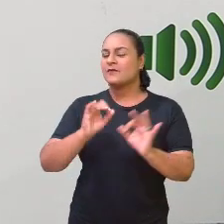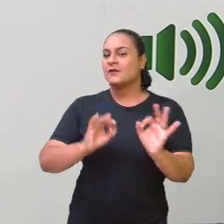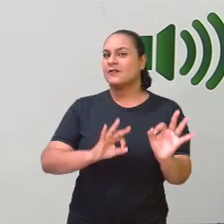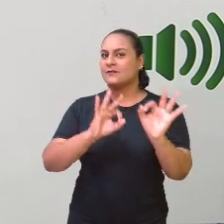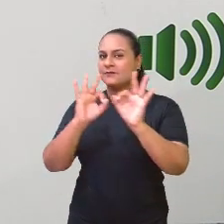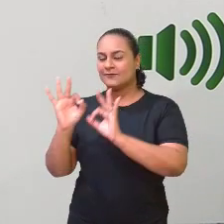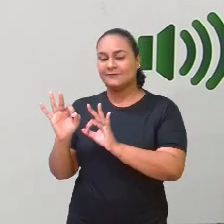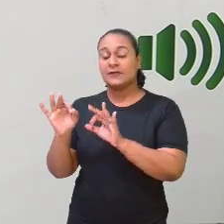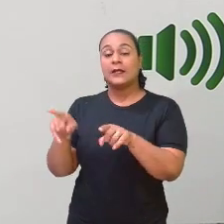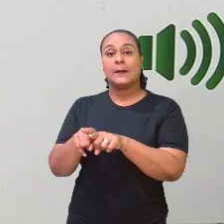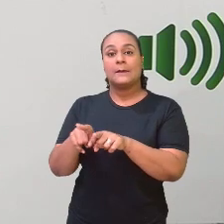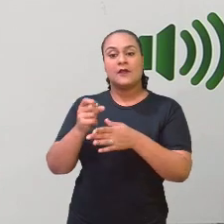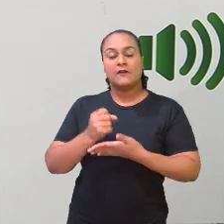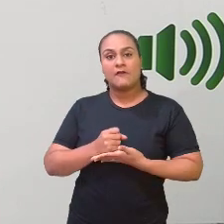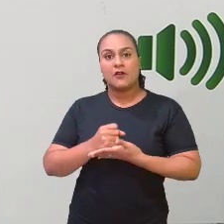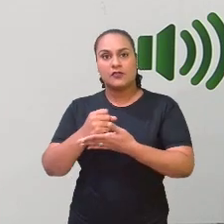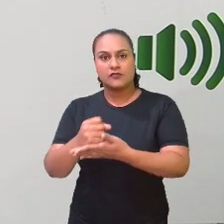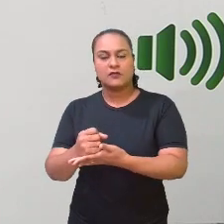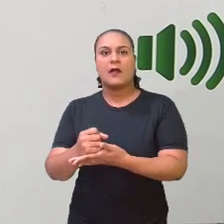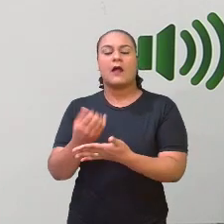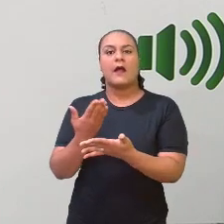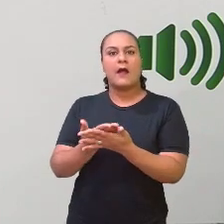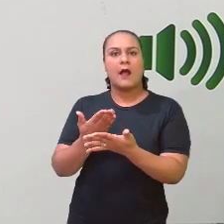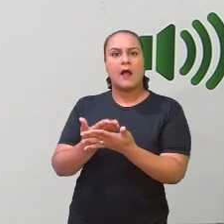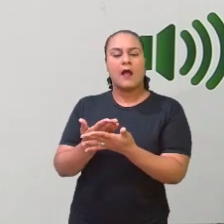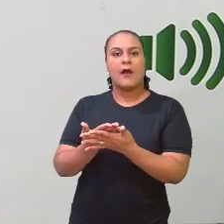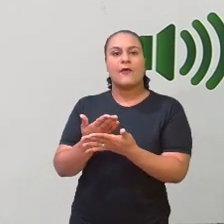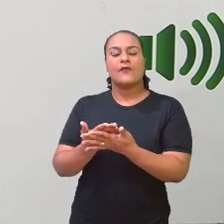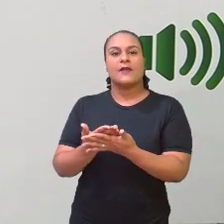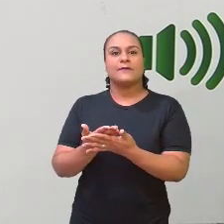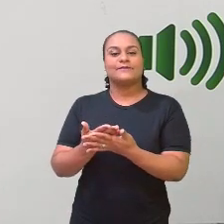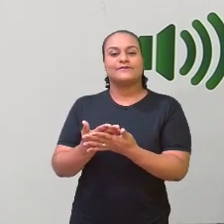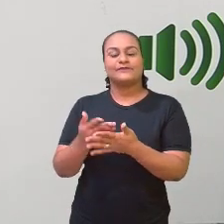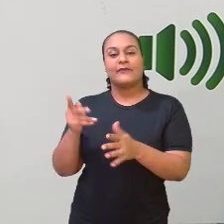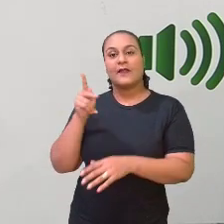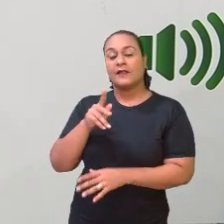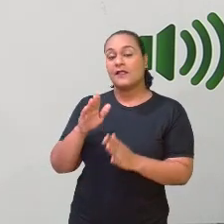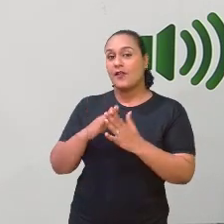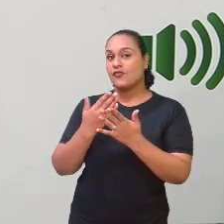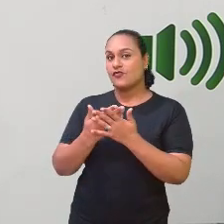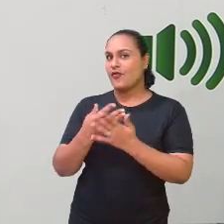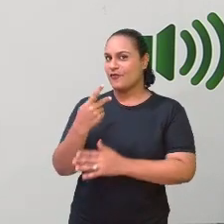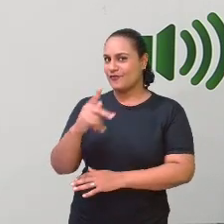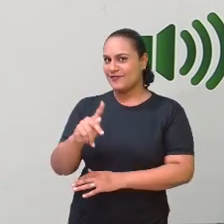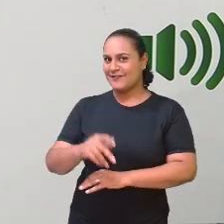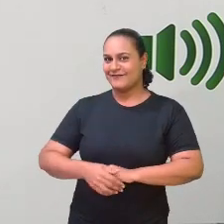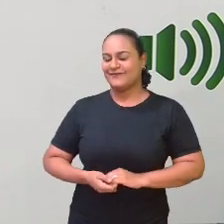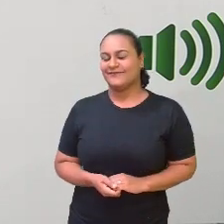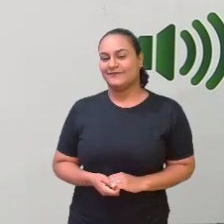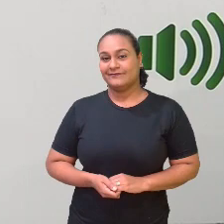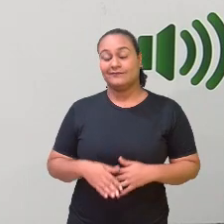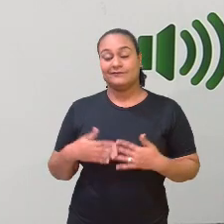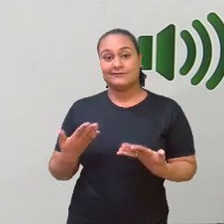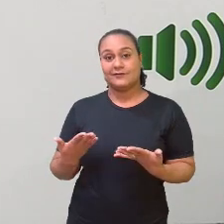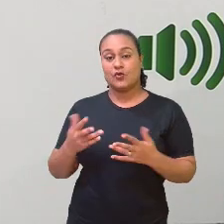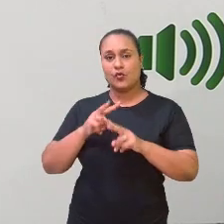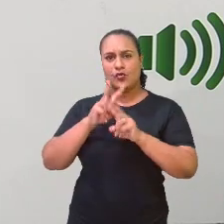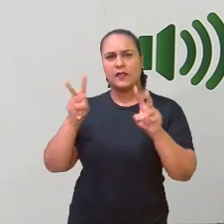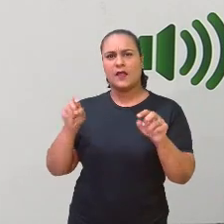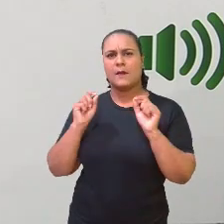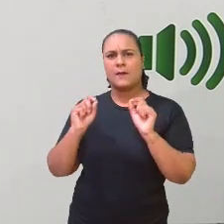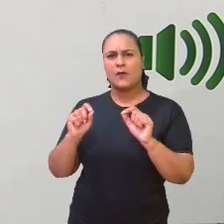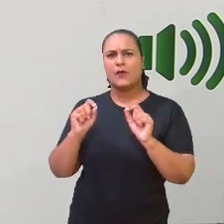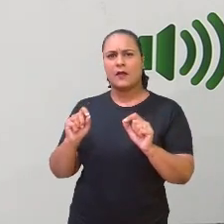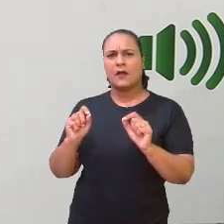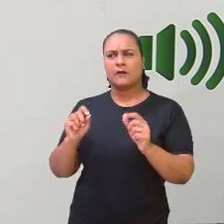ajudar também as aulas que você estuda na sua escola com sua professora, tá bom? E seu professor. Então, nosso assunto de hoje é